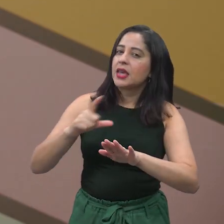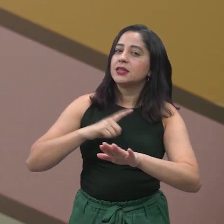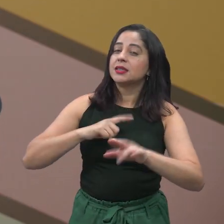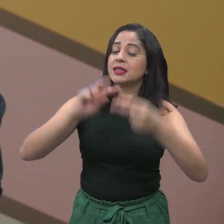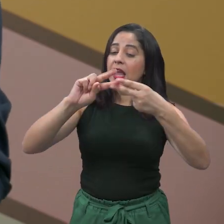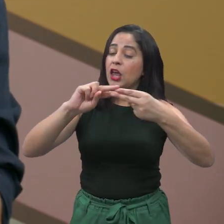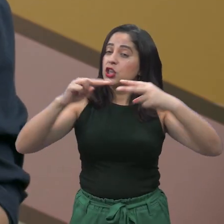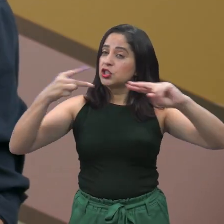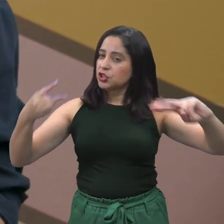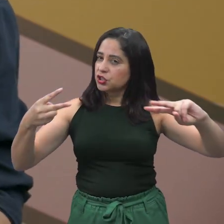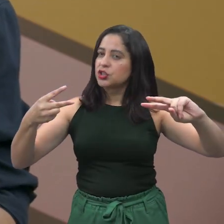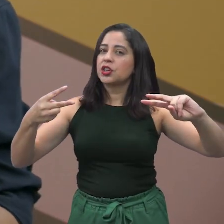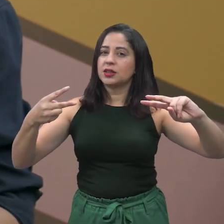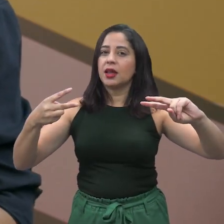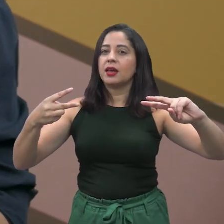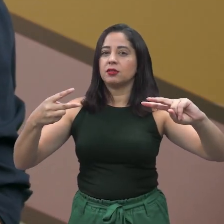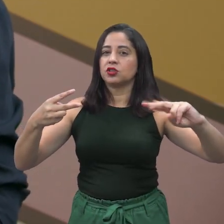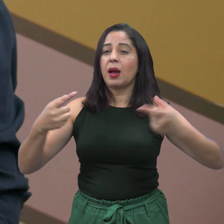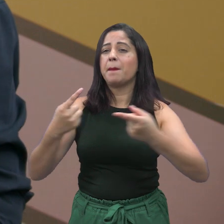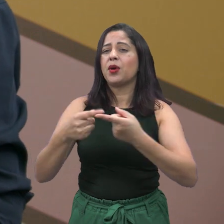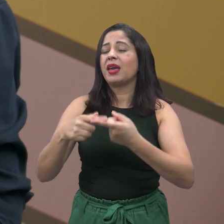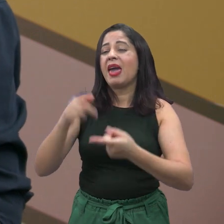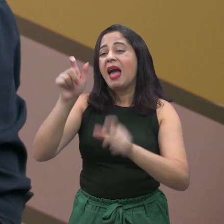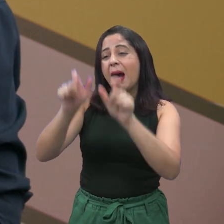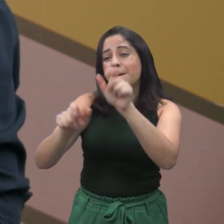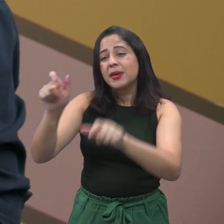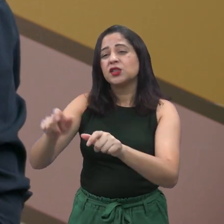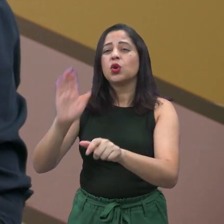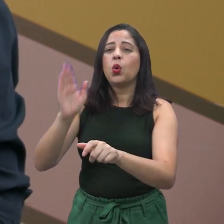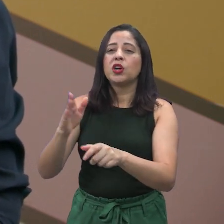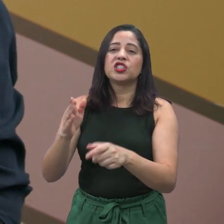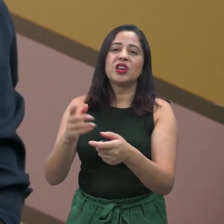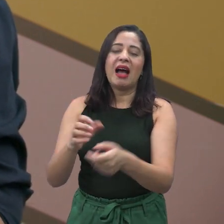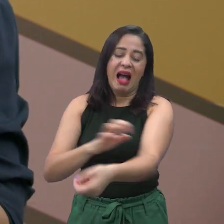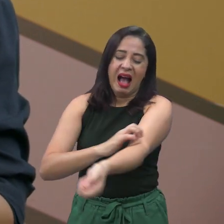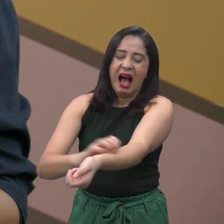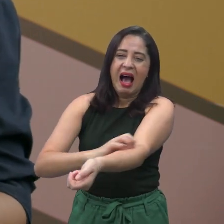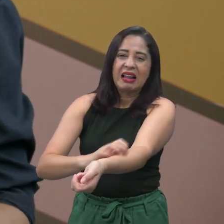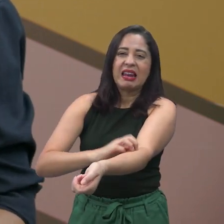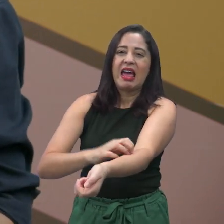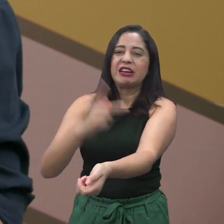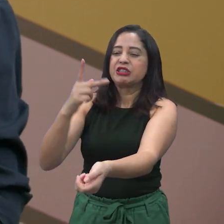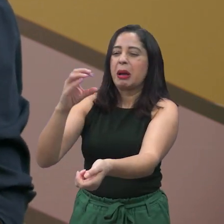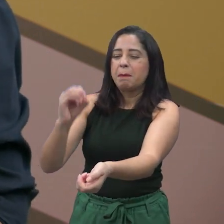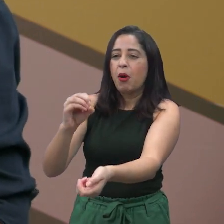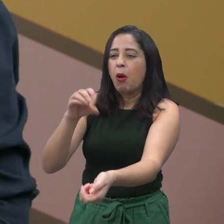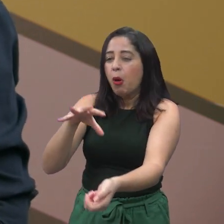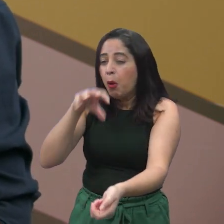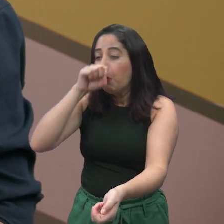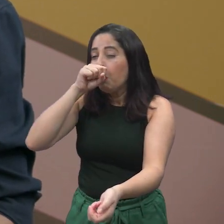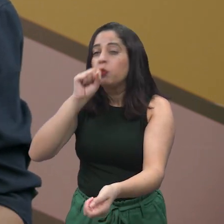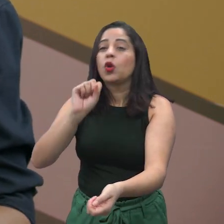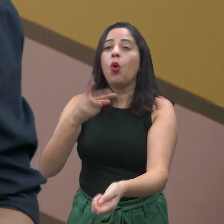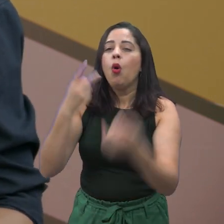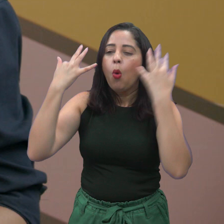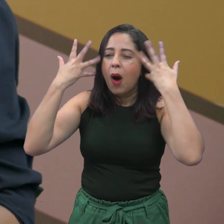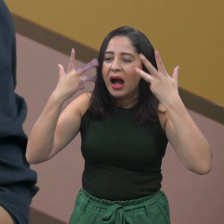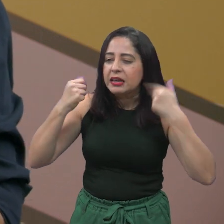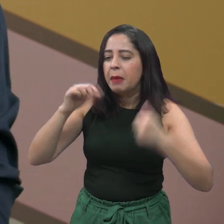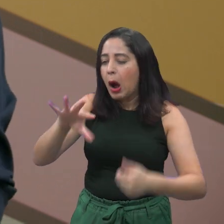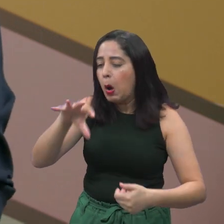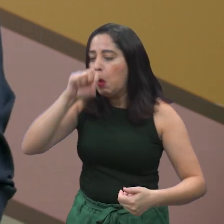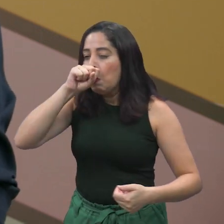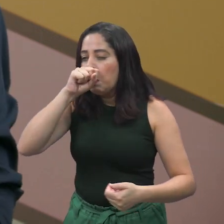também, mas a mais comum é a alérgica, quando a pessoa já tem uma predisposição com problemas, com poeira, com cheiros, pelo de animais, e aí tem uma